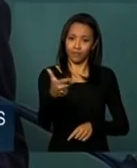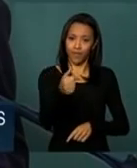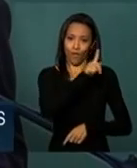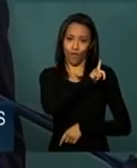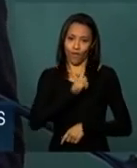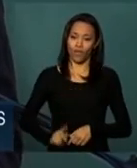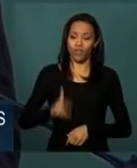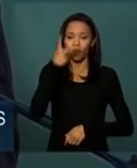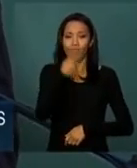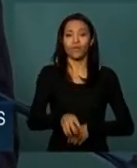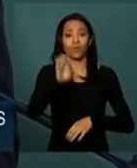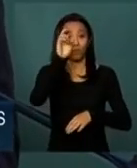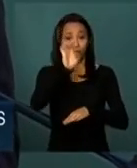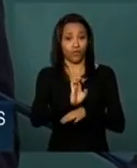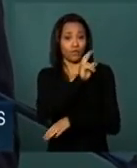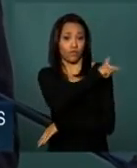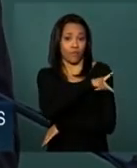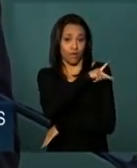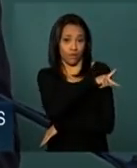Estado, Wilson Martins,